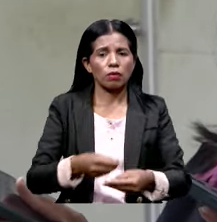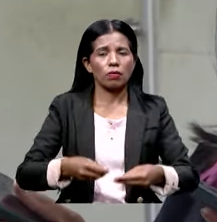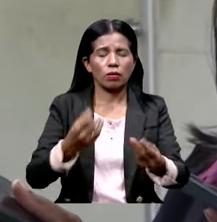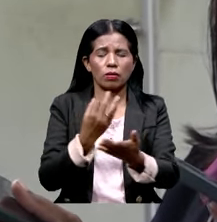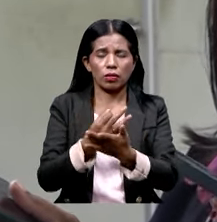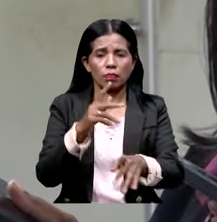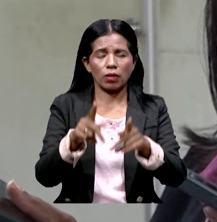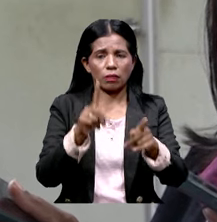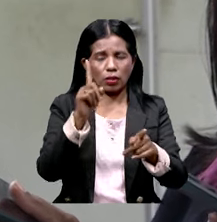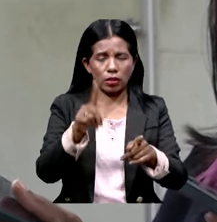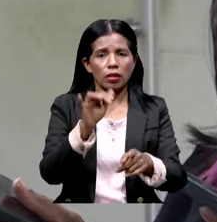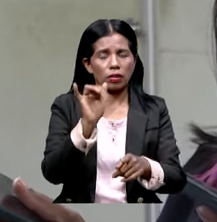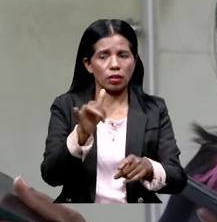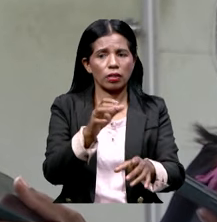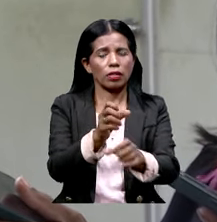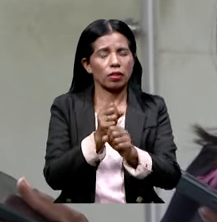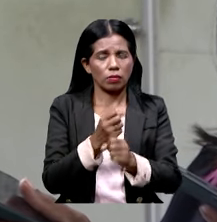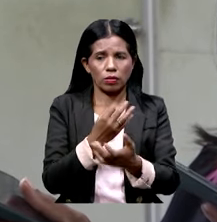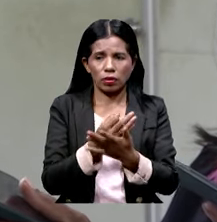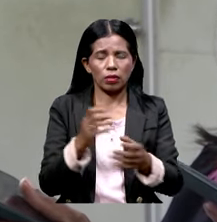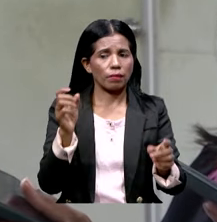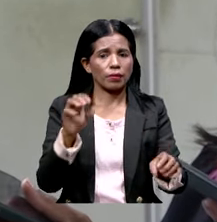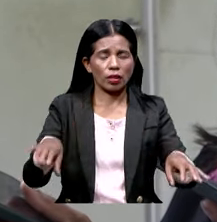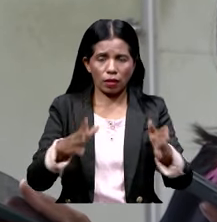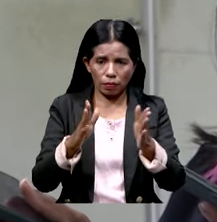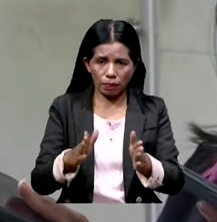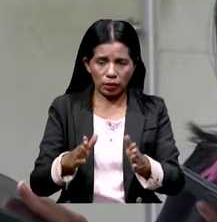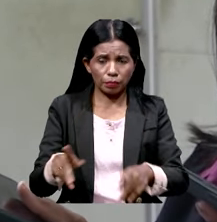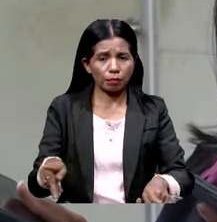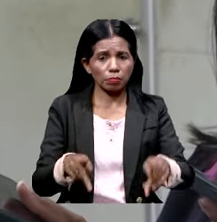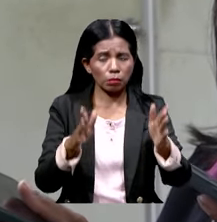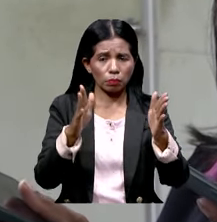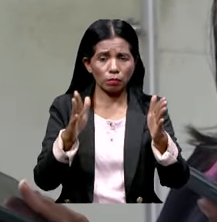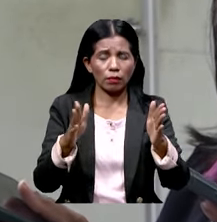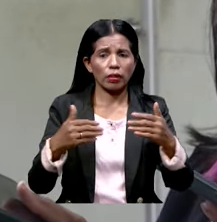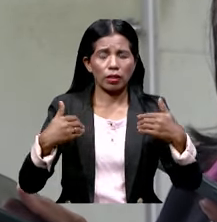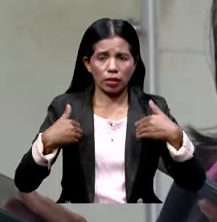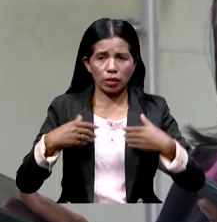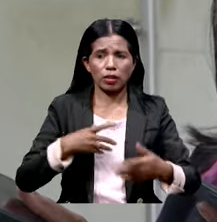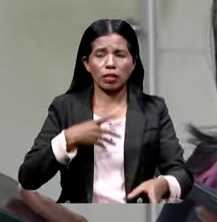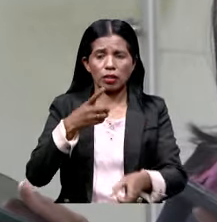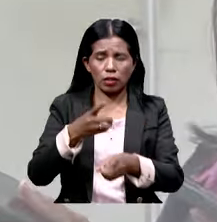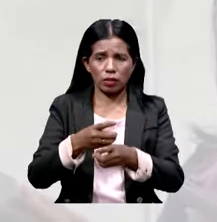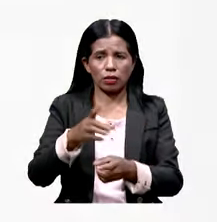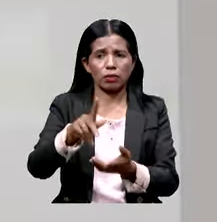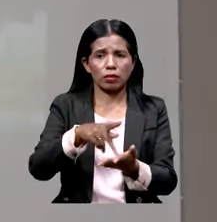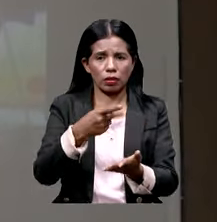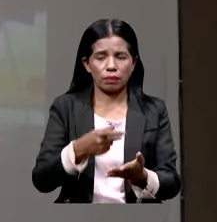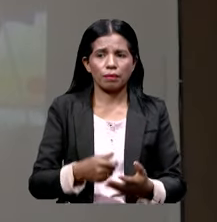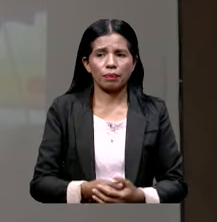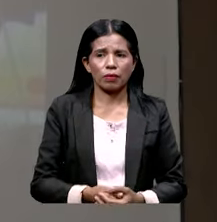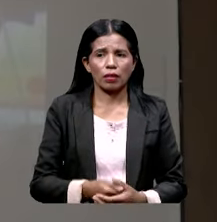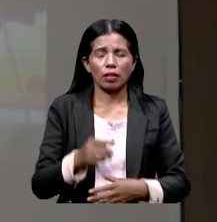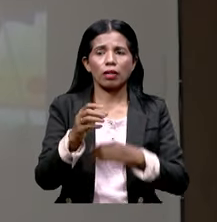aceita, casimo ou samba ida nebe, ni ela merece retan, se ni é funcionário público. Nem é direito de retão ou sem salário.